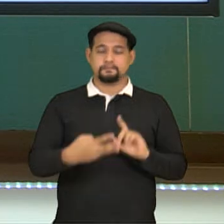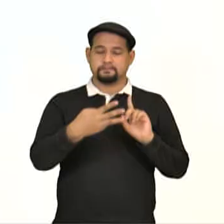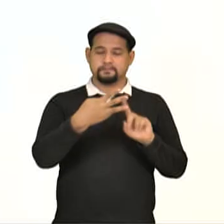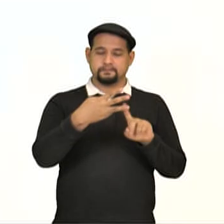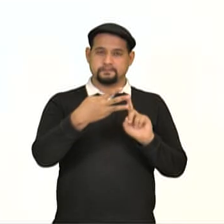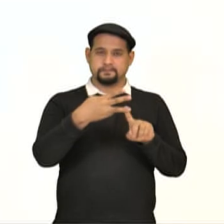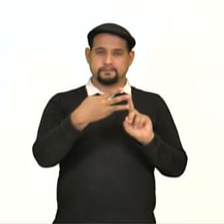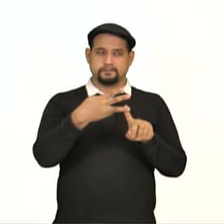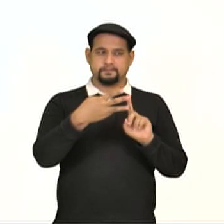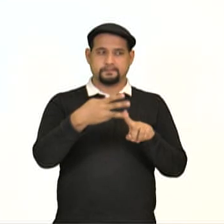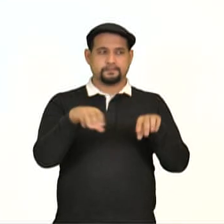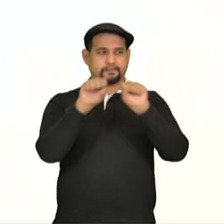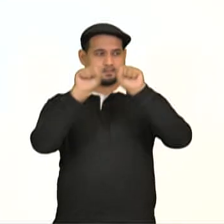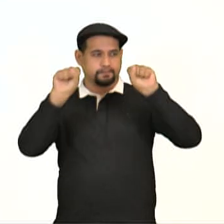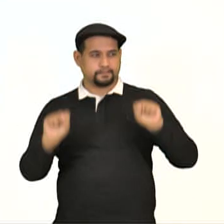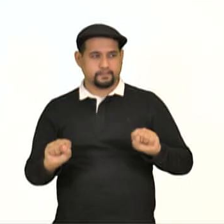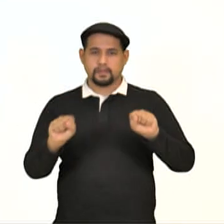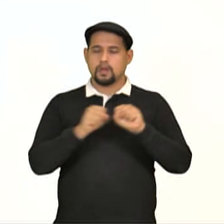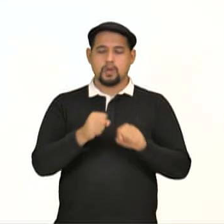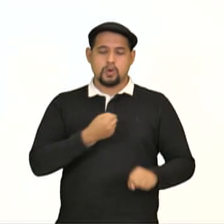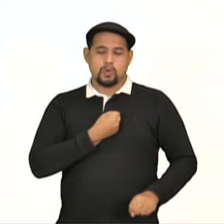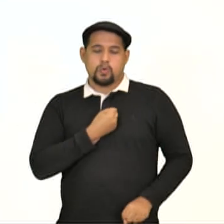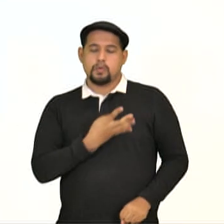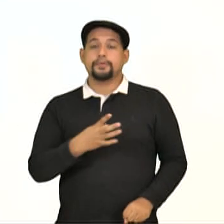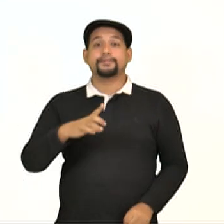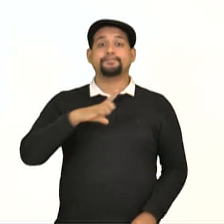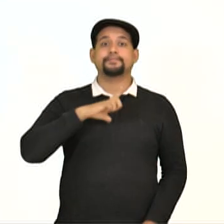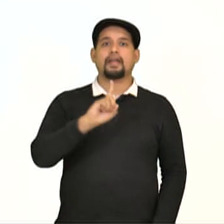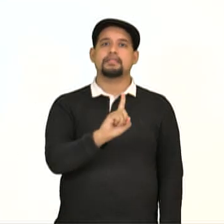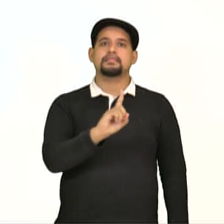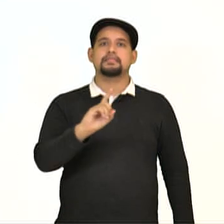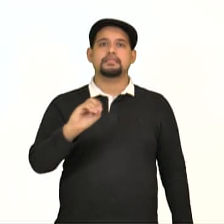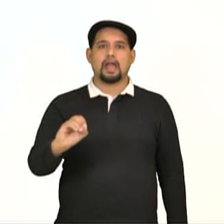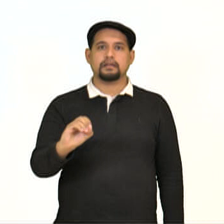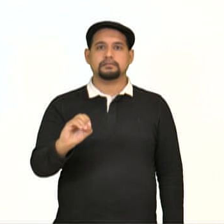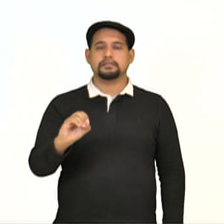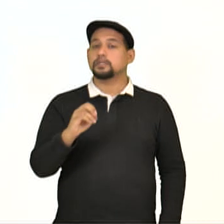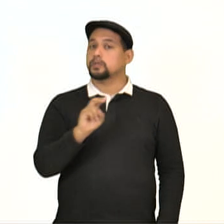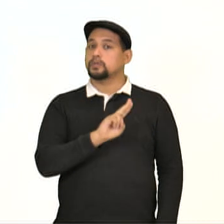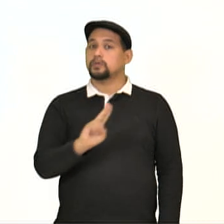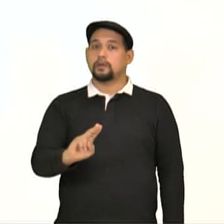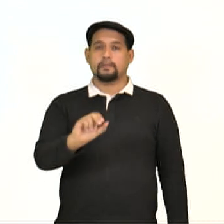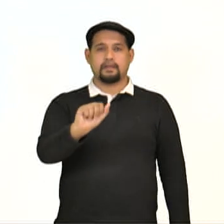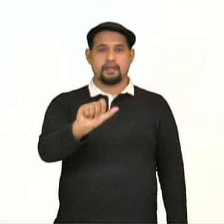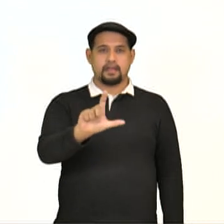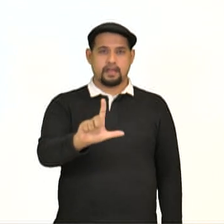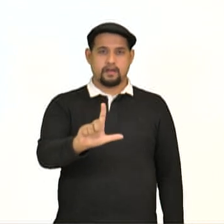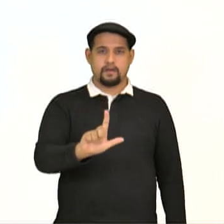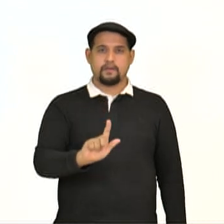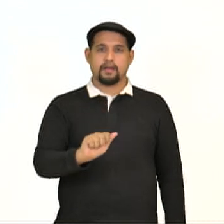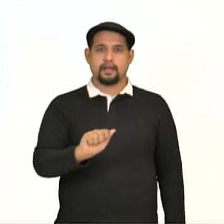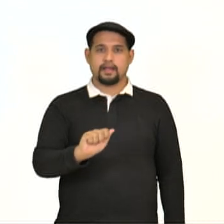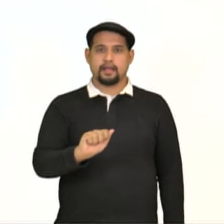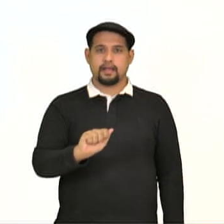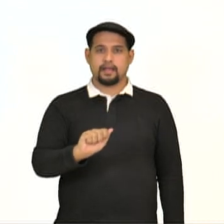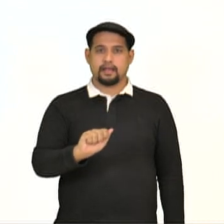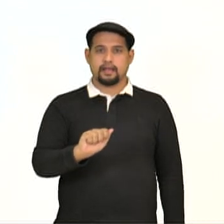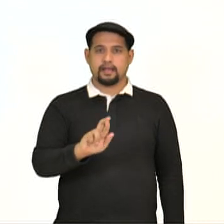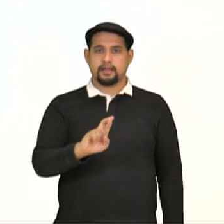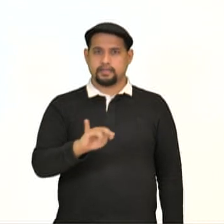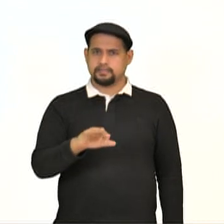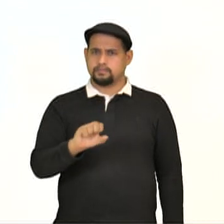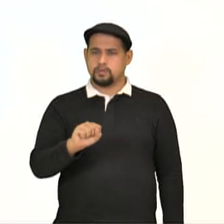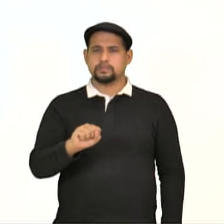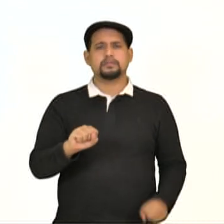afirmação. O sistema de numeração possui 10 símbolos chamados de algarismos, que permite a escrita